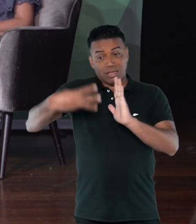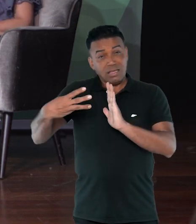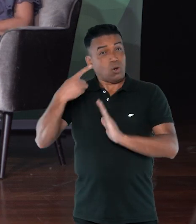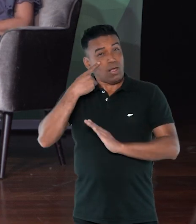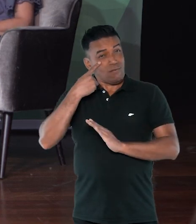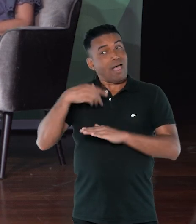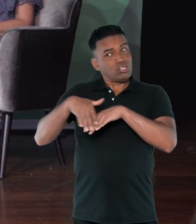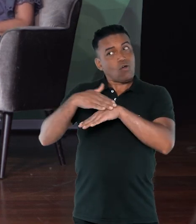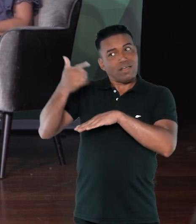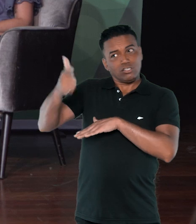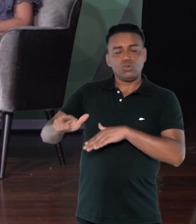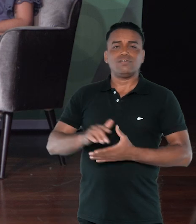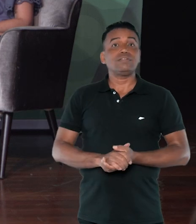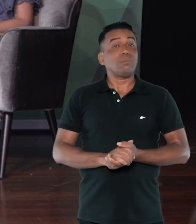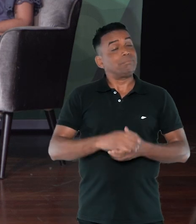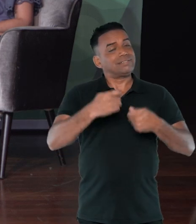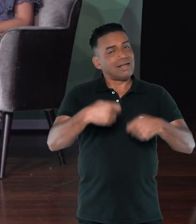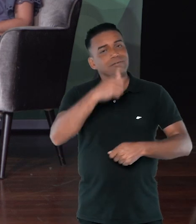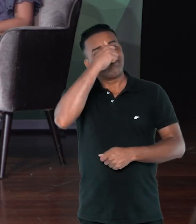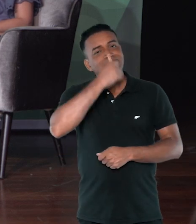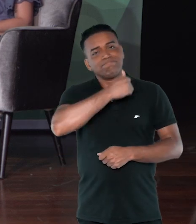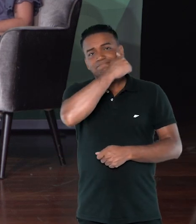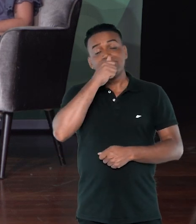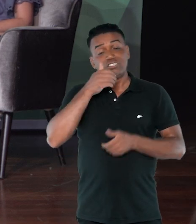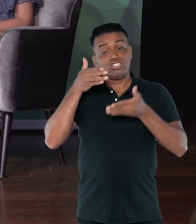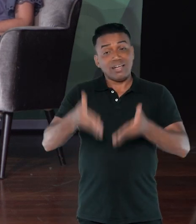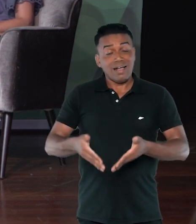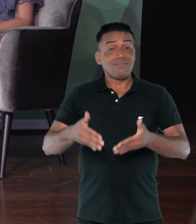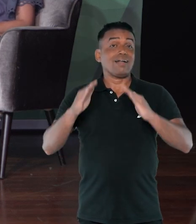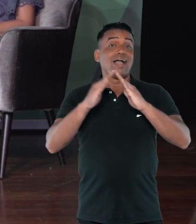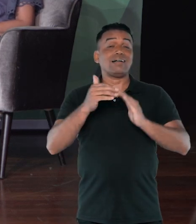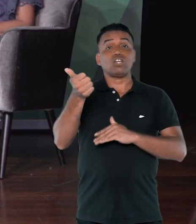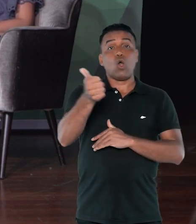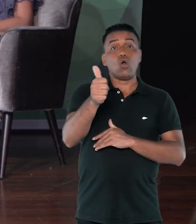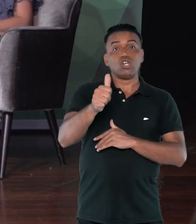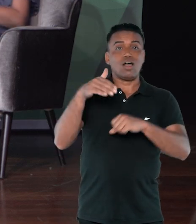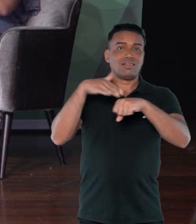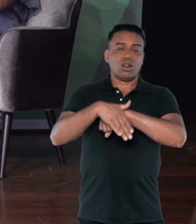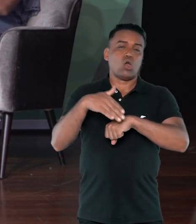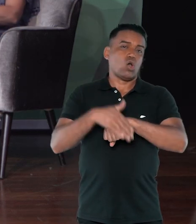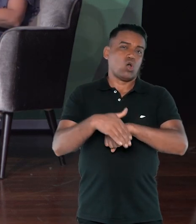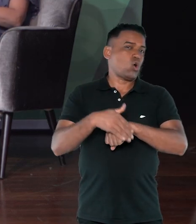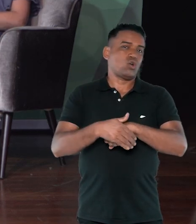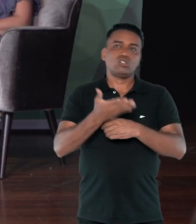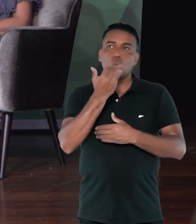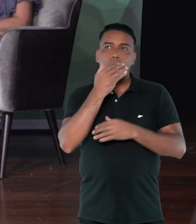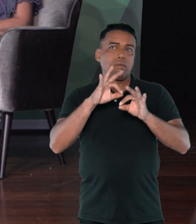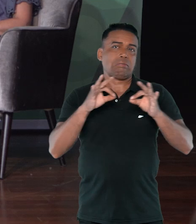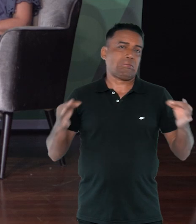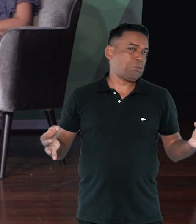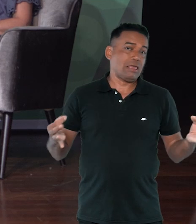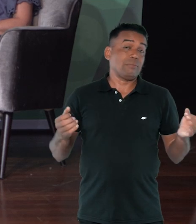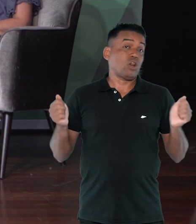vai. E era um sacrifício mesmo, né? Eu chegava em casa às 11 horas da noite, ele comia nuggets, né? Não tinha jantar com a